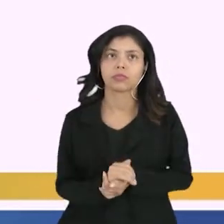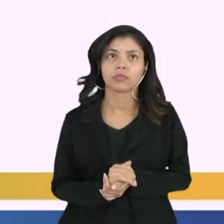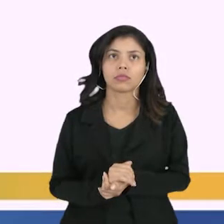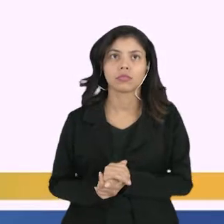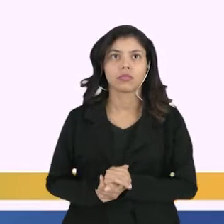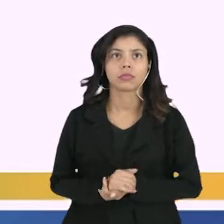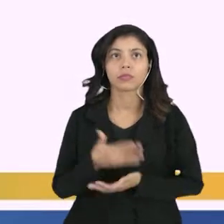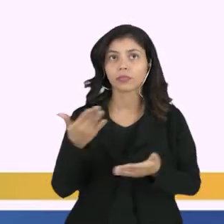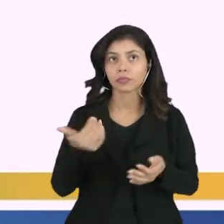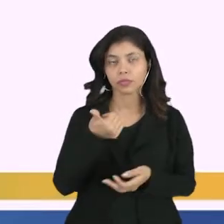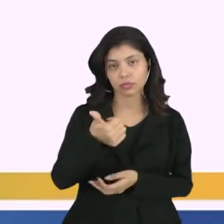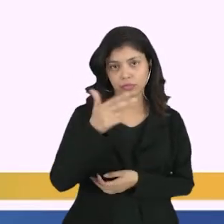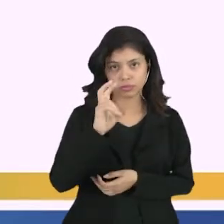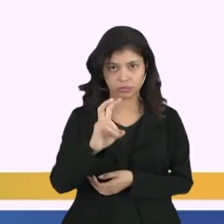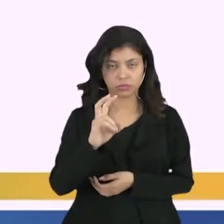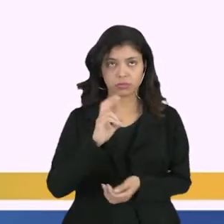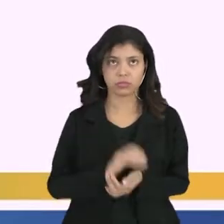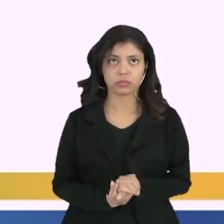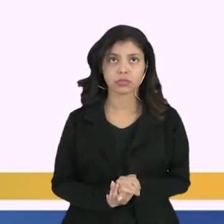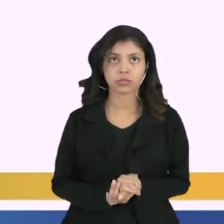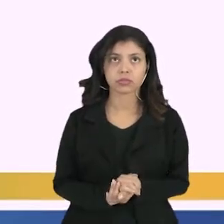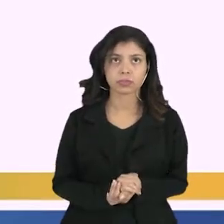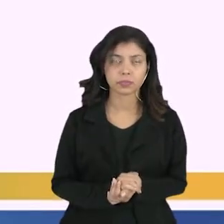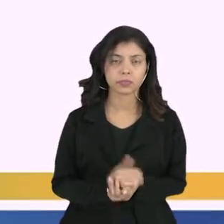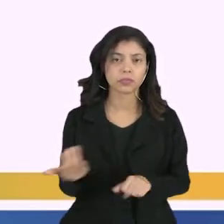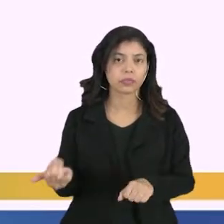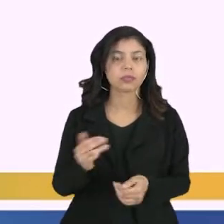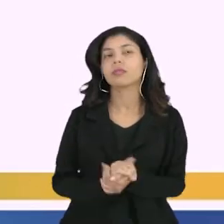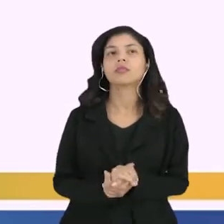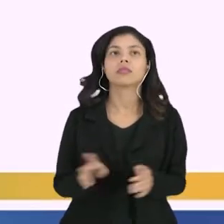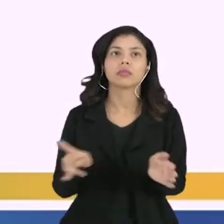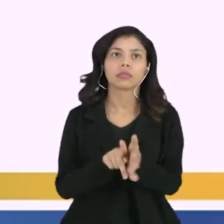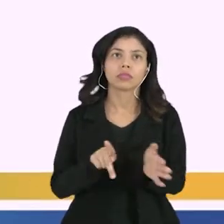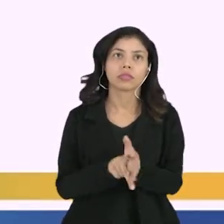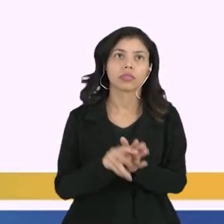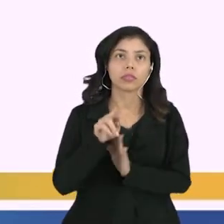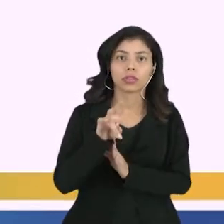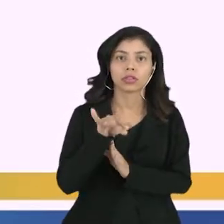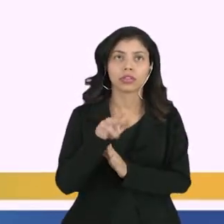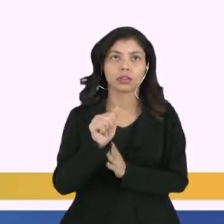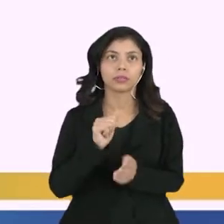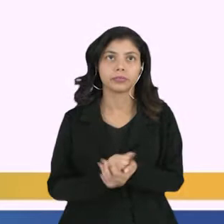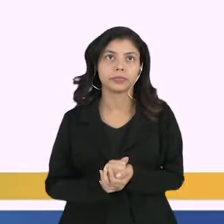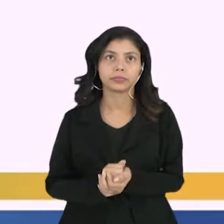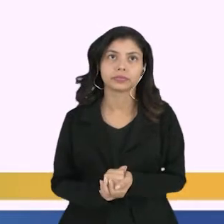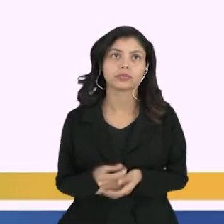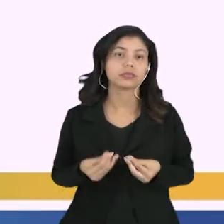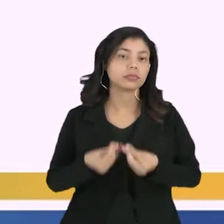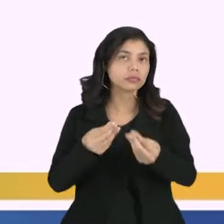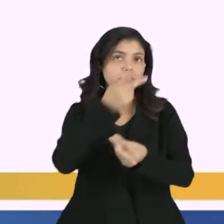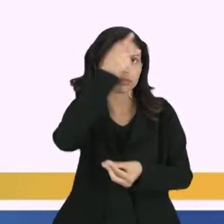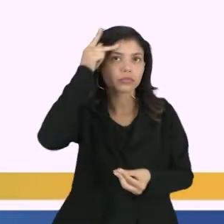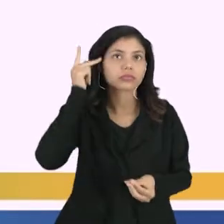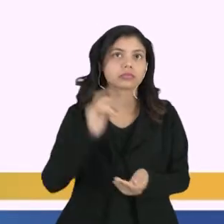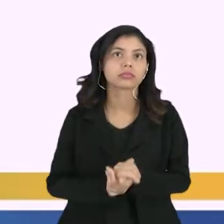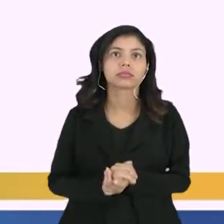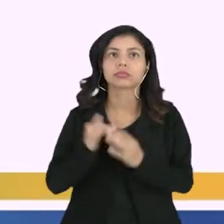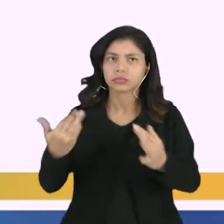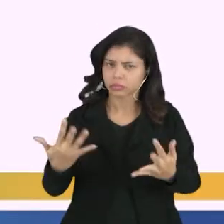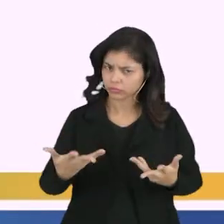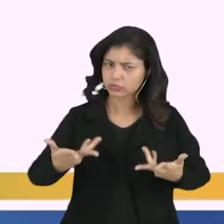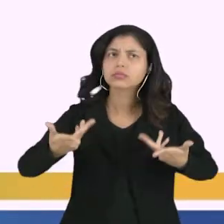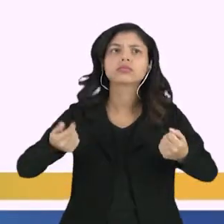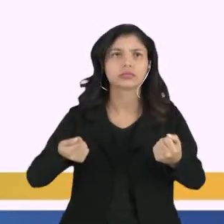que serão aí as capitanias em 15 capitanias ou donatárias, né? E as entregou às pessoas